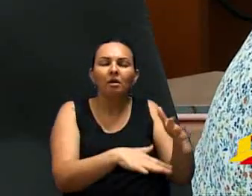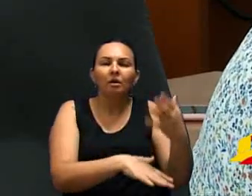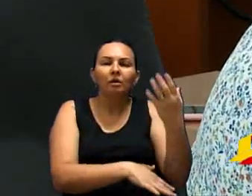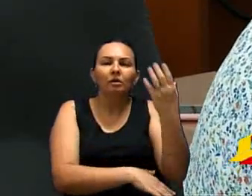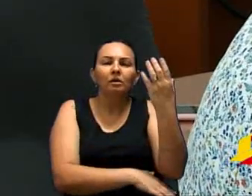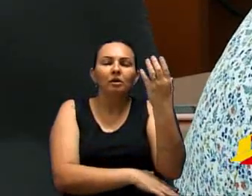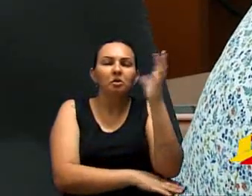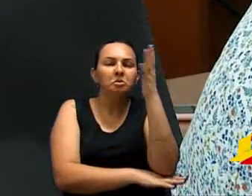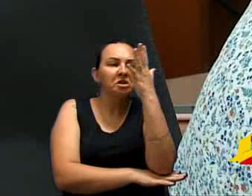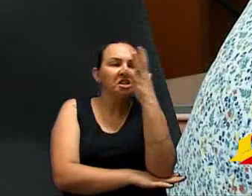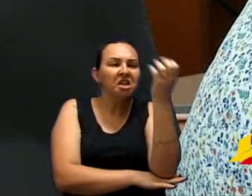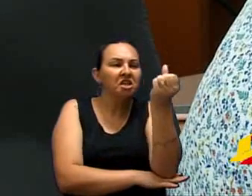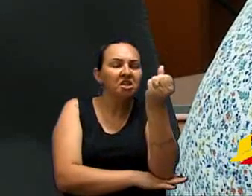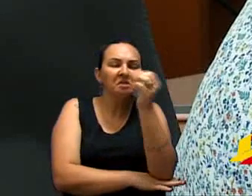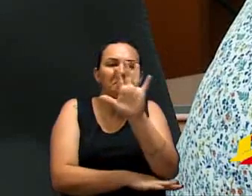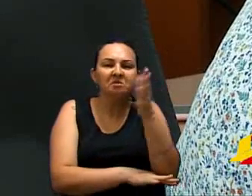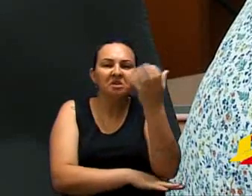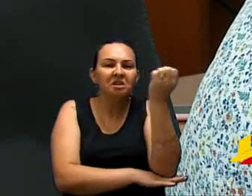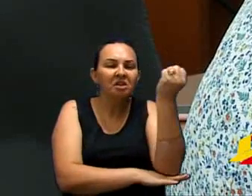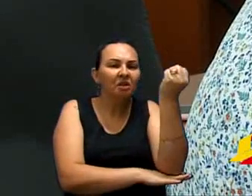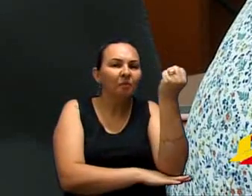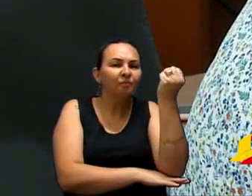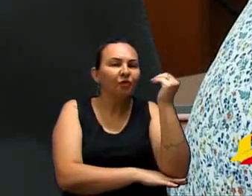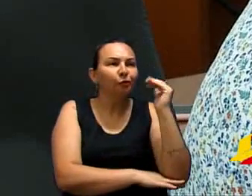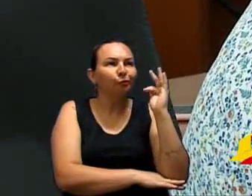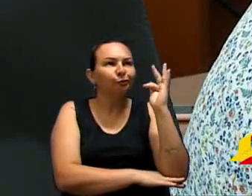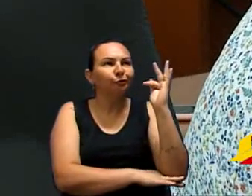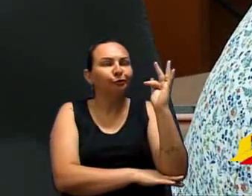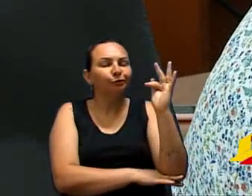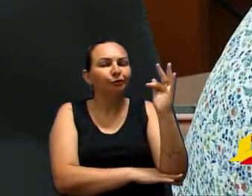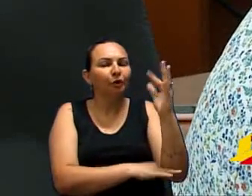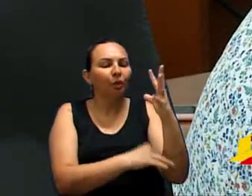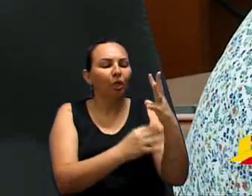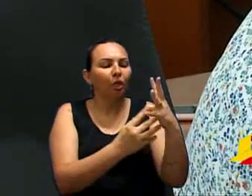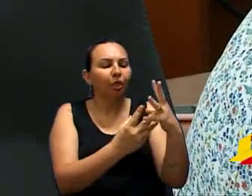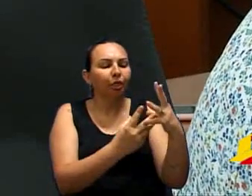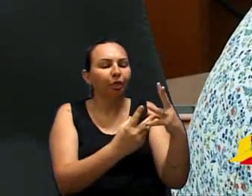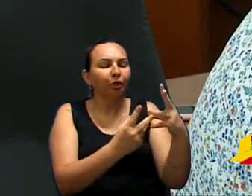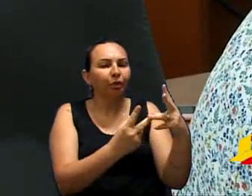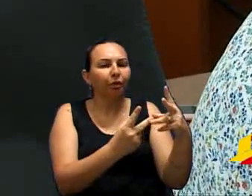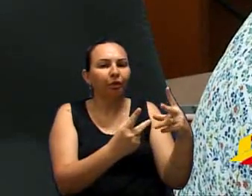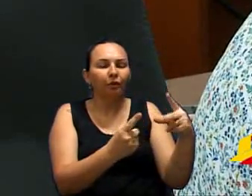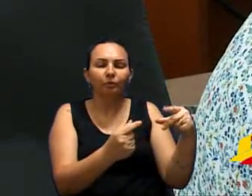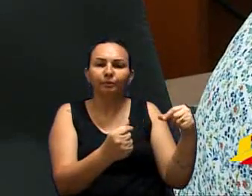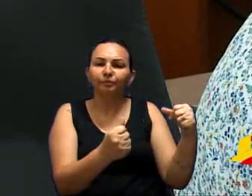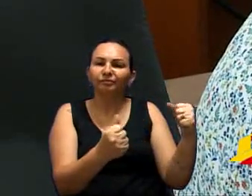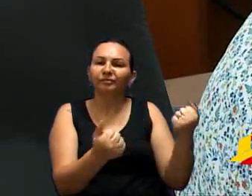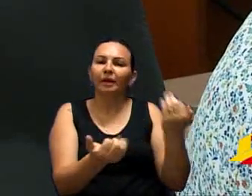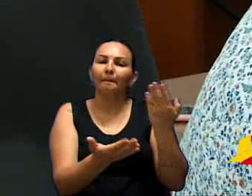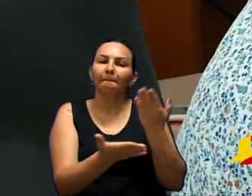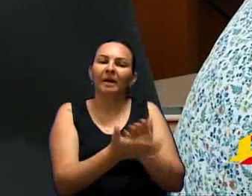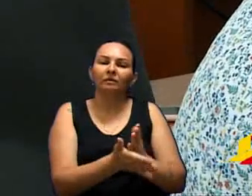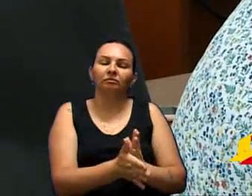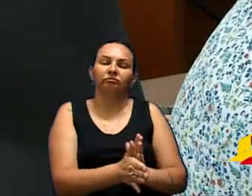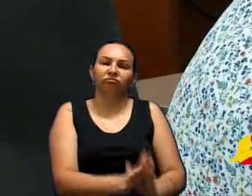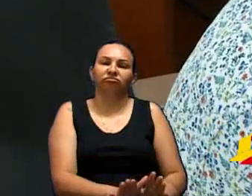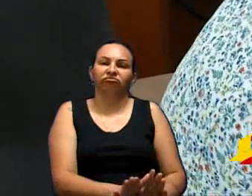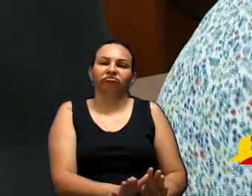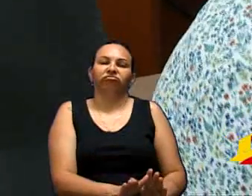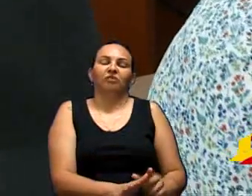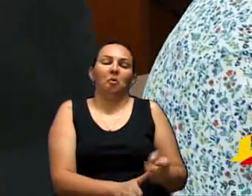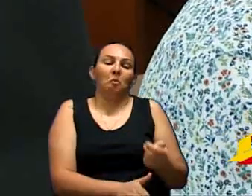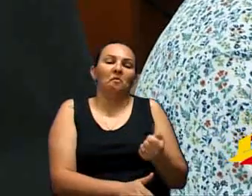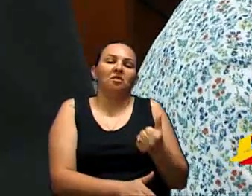quebra lagoa vai ela vai se ela vai perdendo é a condição dela ea tendência é fragmentar parece que essa lagoa